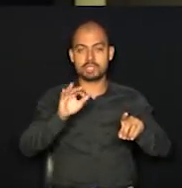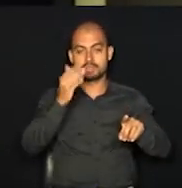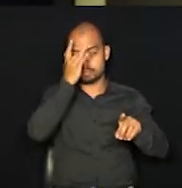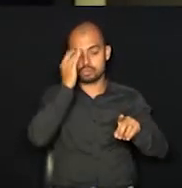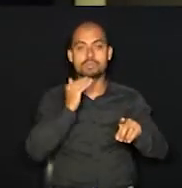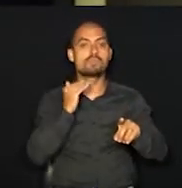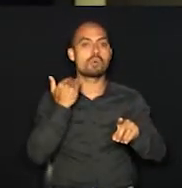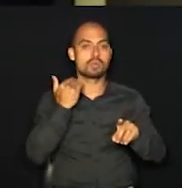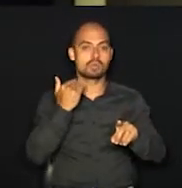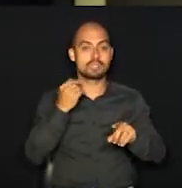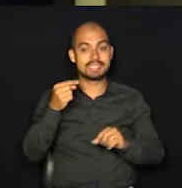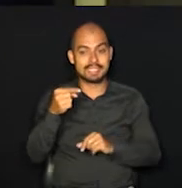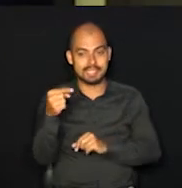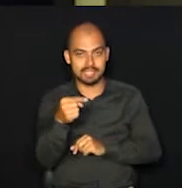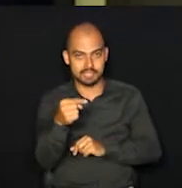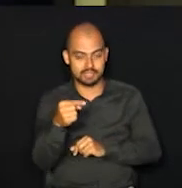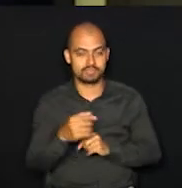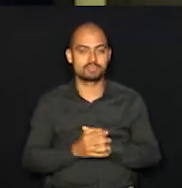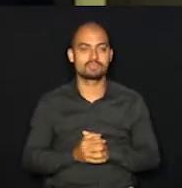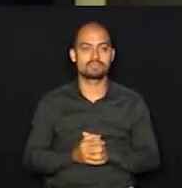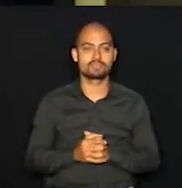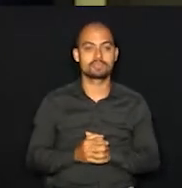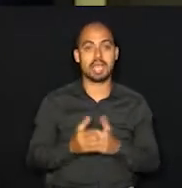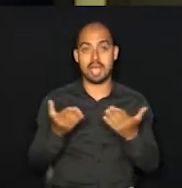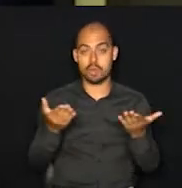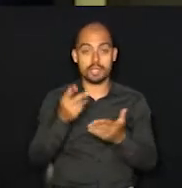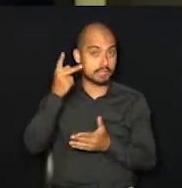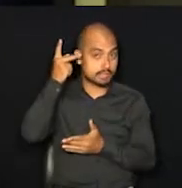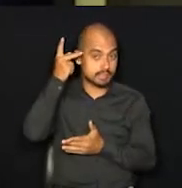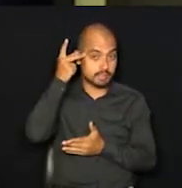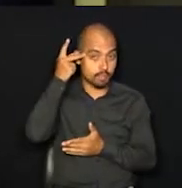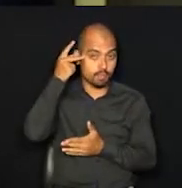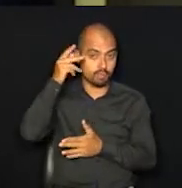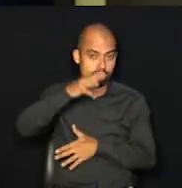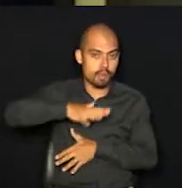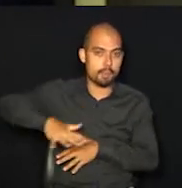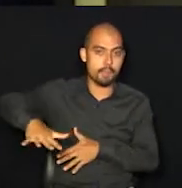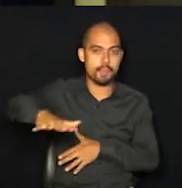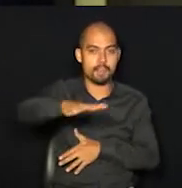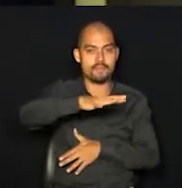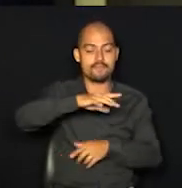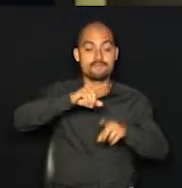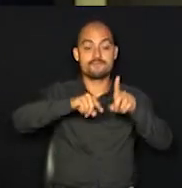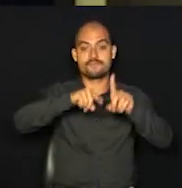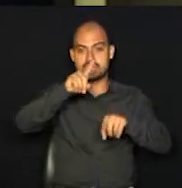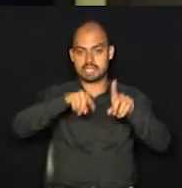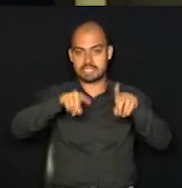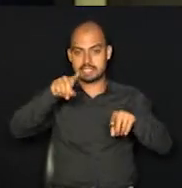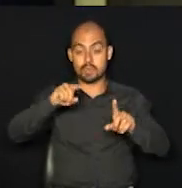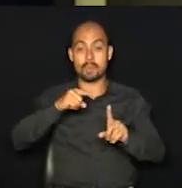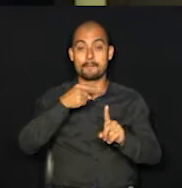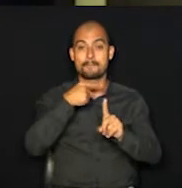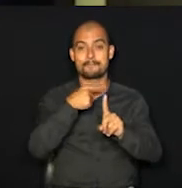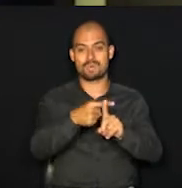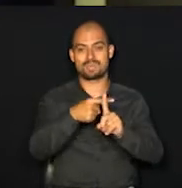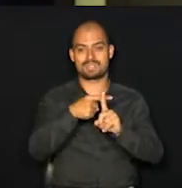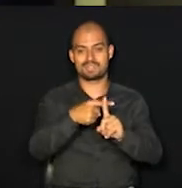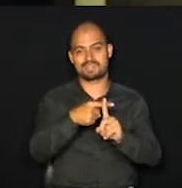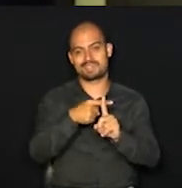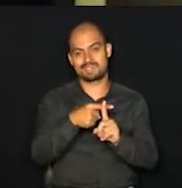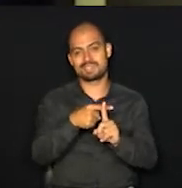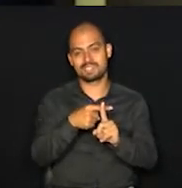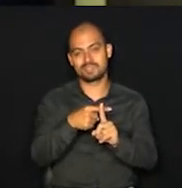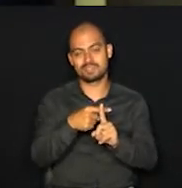mortalidade. Quando a gente vai para a Grande São Paulo, a gente tem uma variação positiva